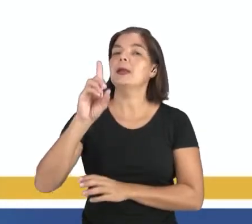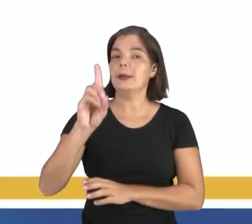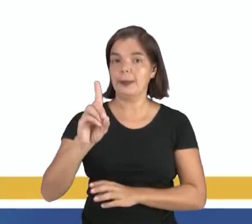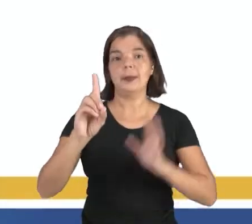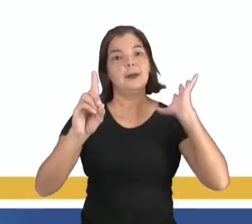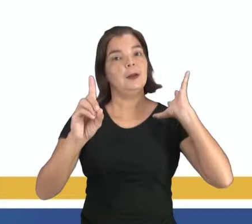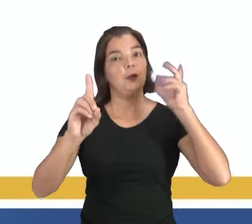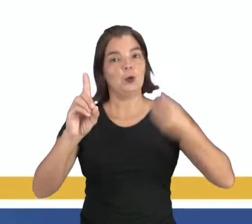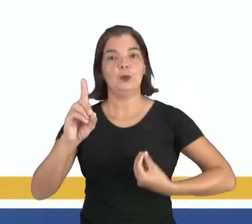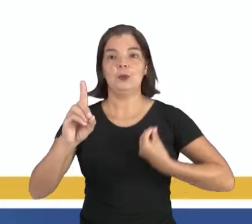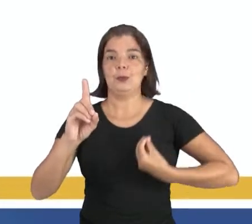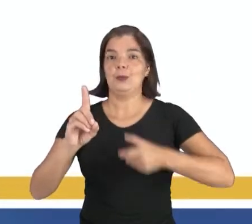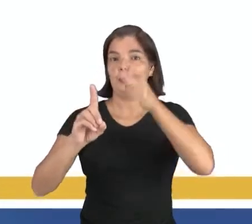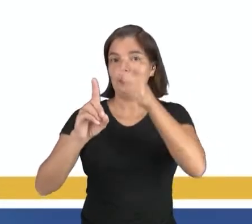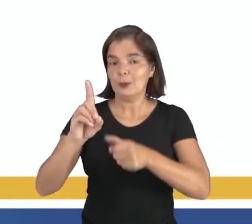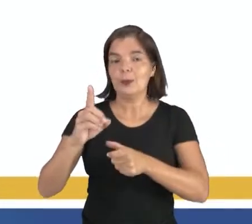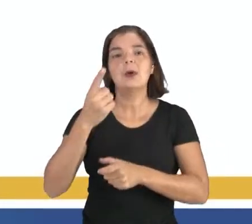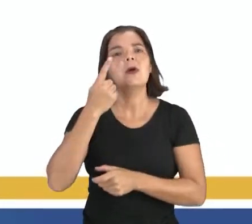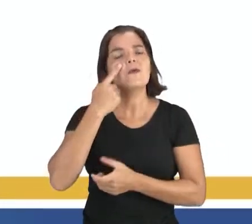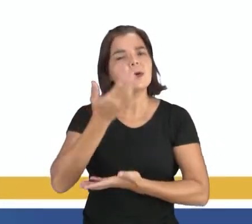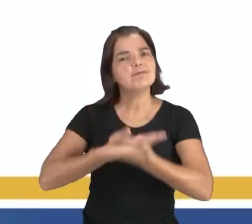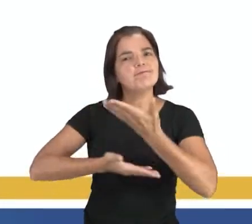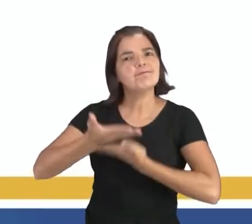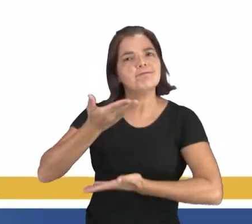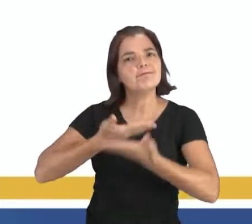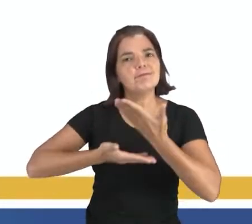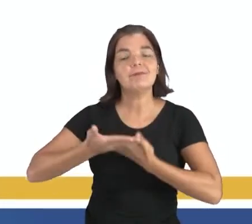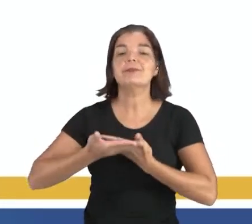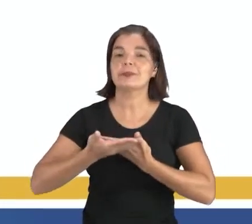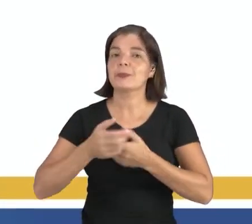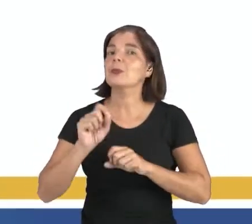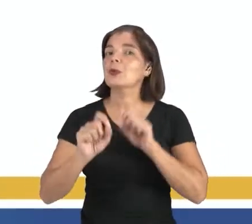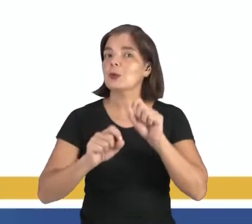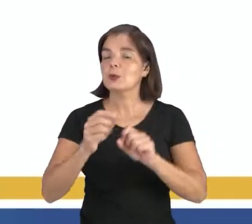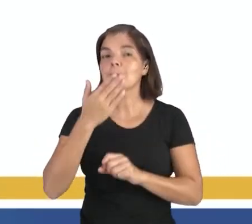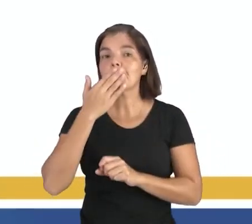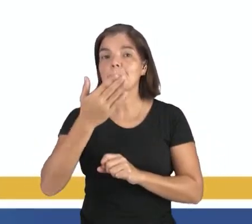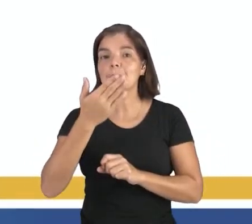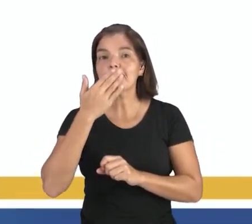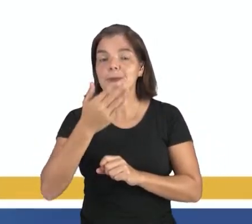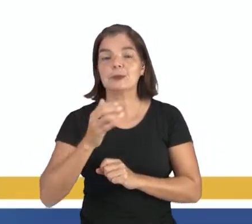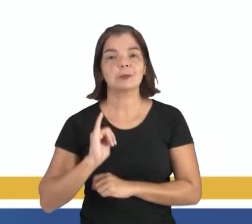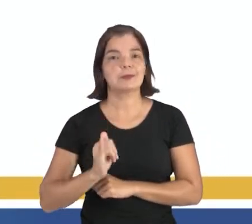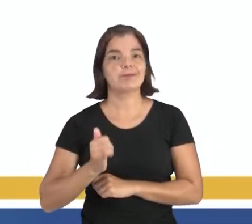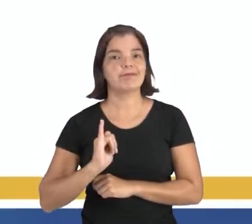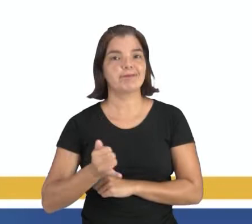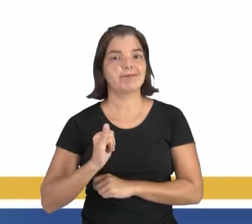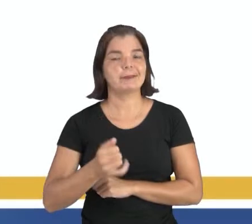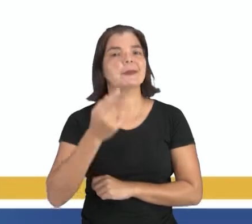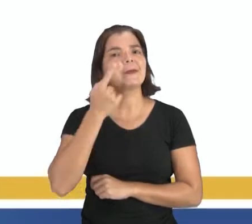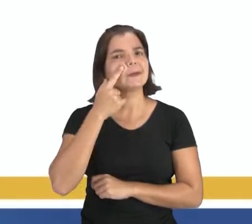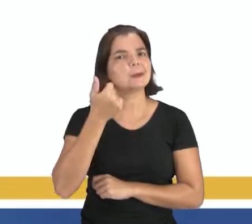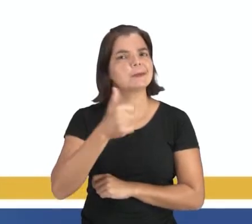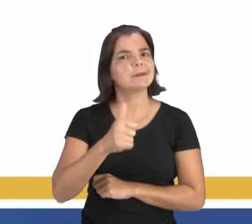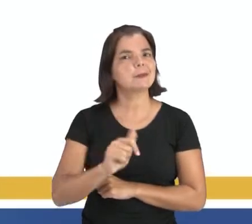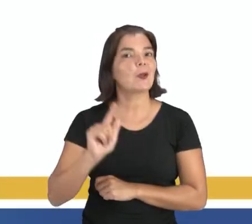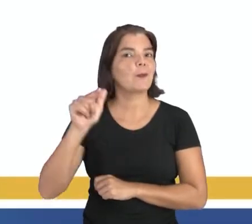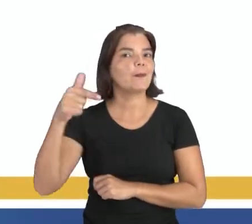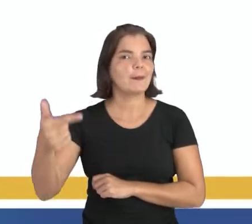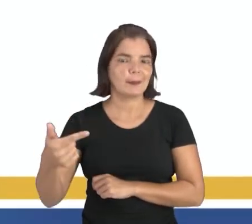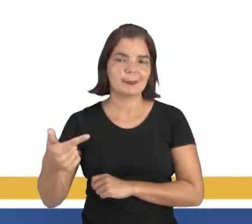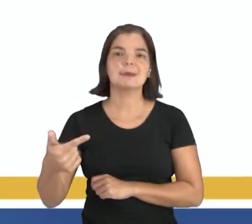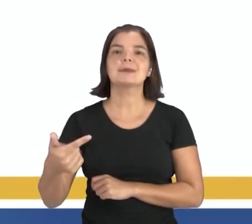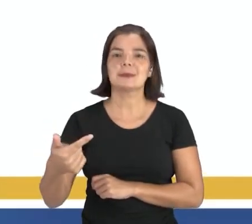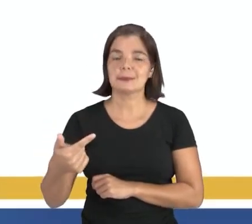Estamos estabelecendo agora essa relação entre os tipos narrativos. Vamos verificar